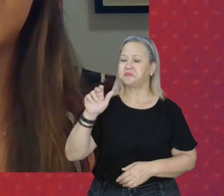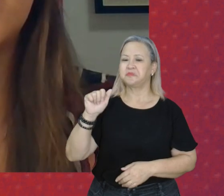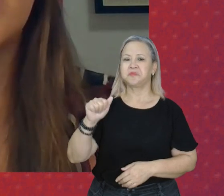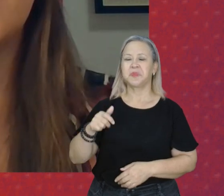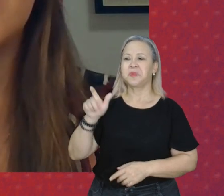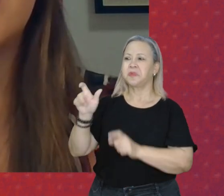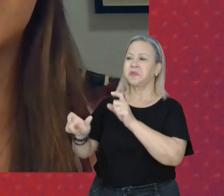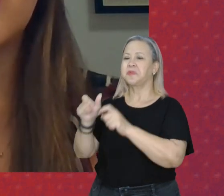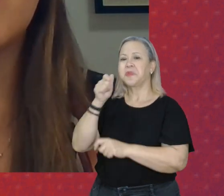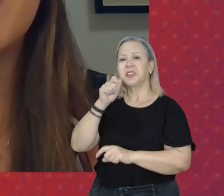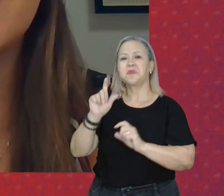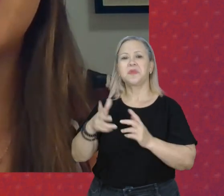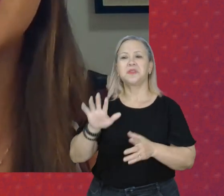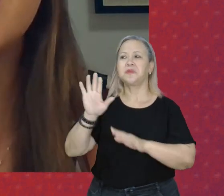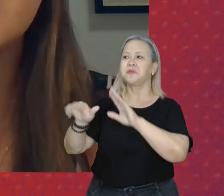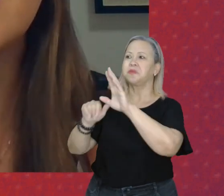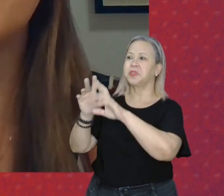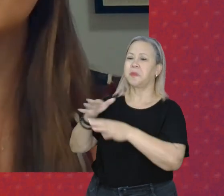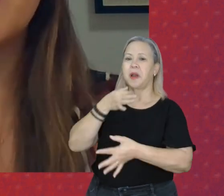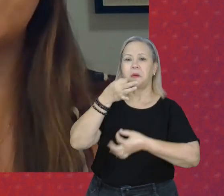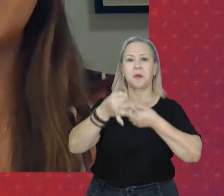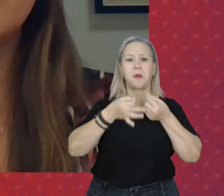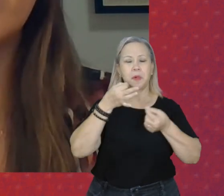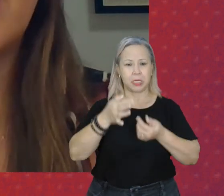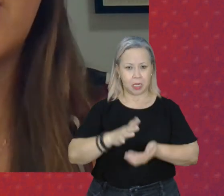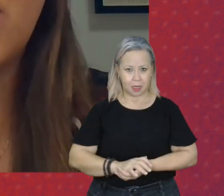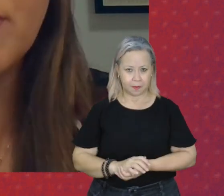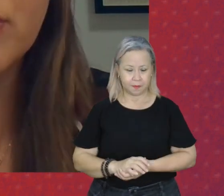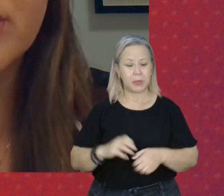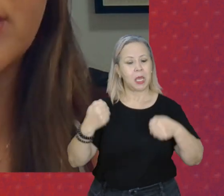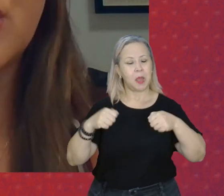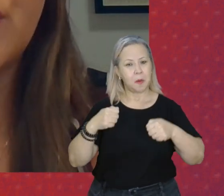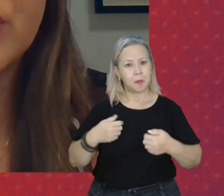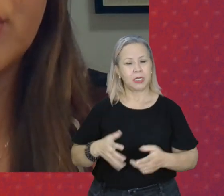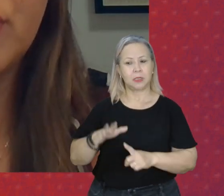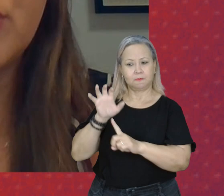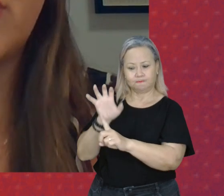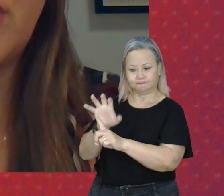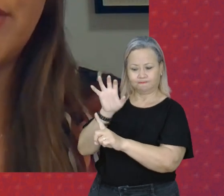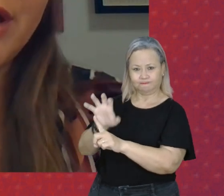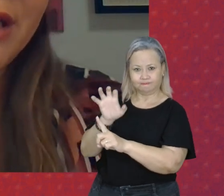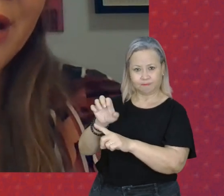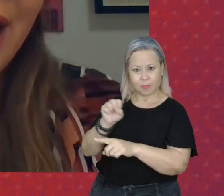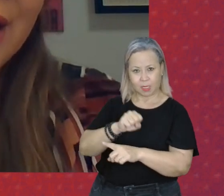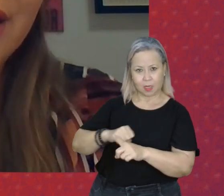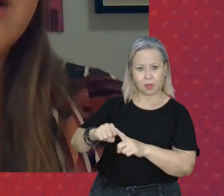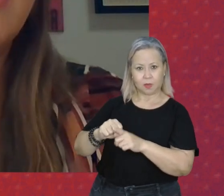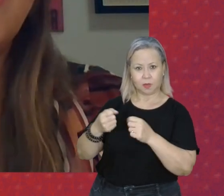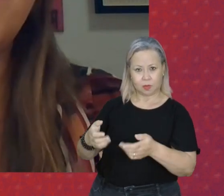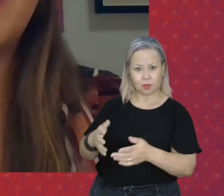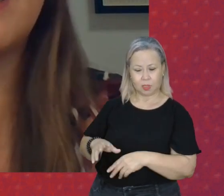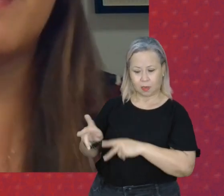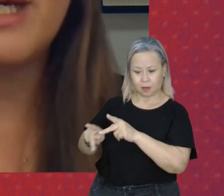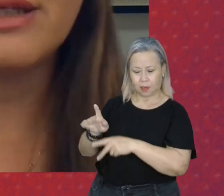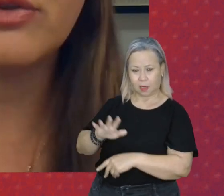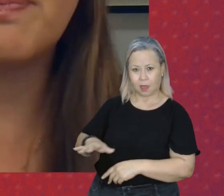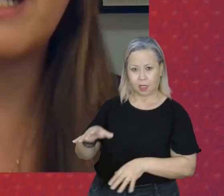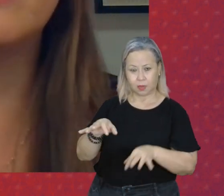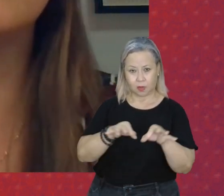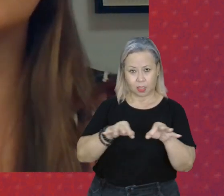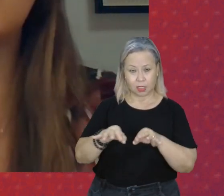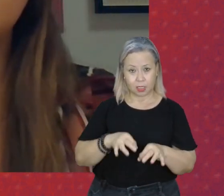temas importantíssimos. Então, a gente precisa pressionar como sociedade civil e de forma organizada o